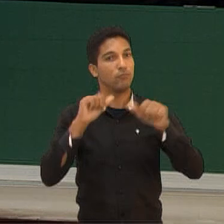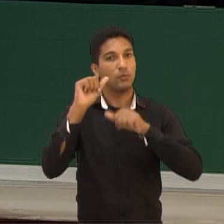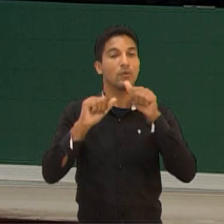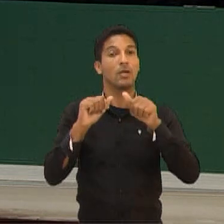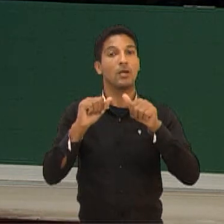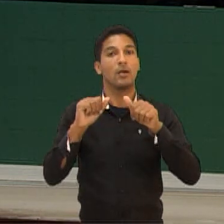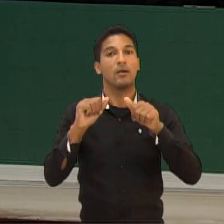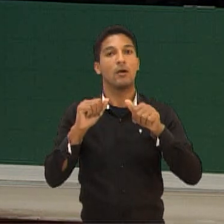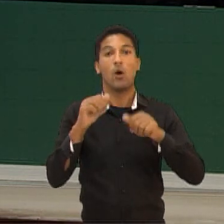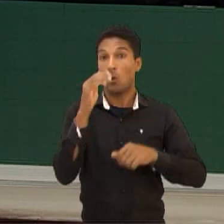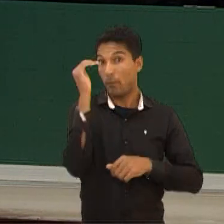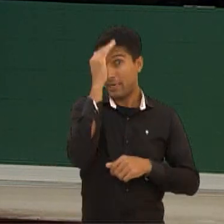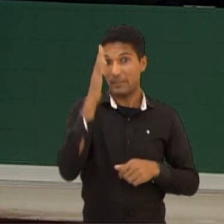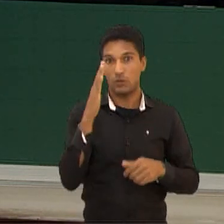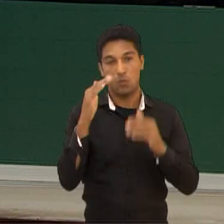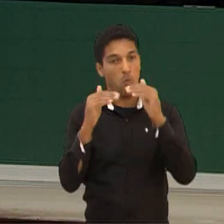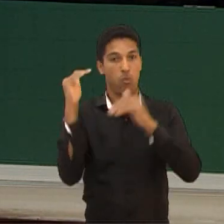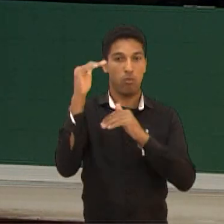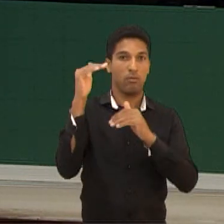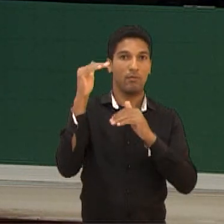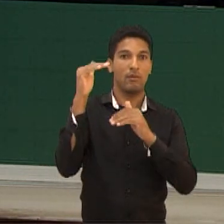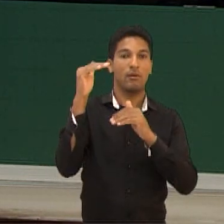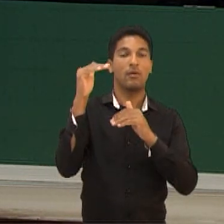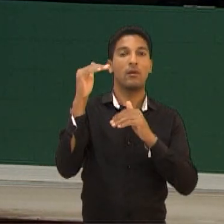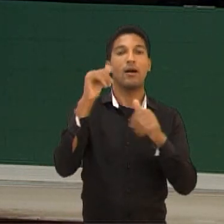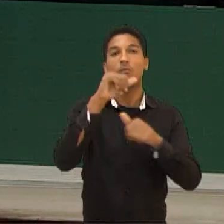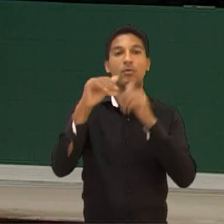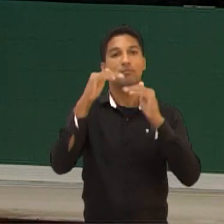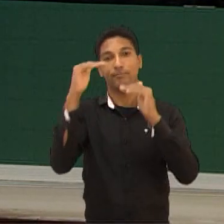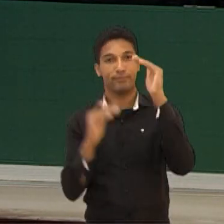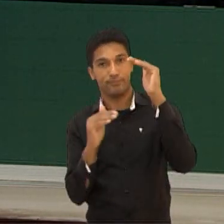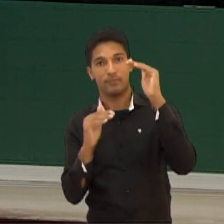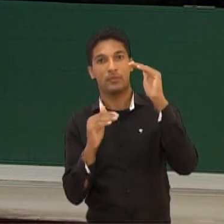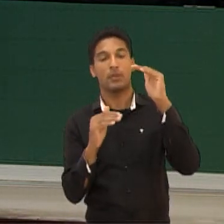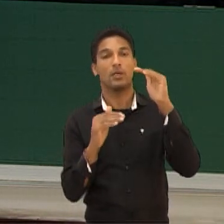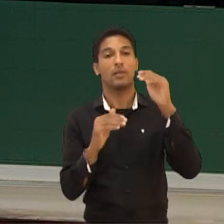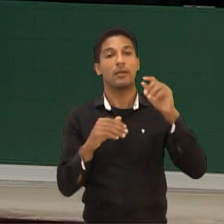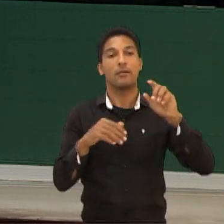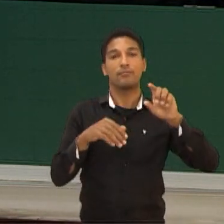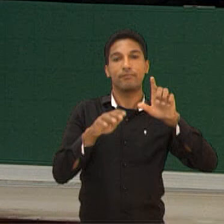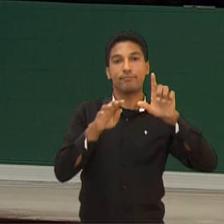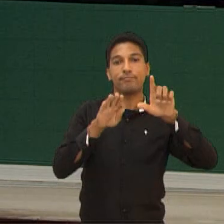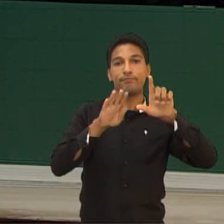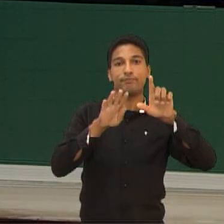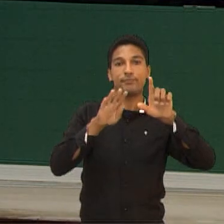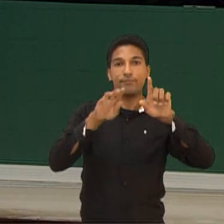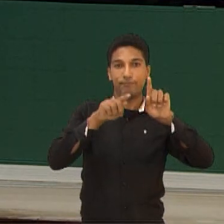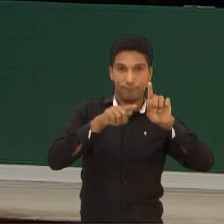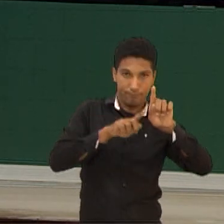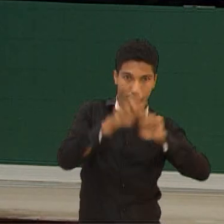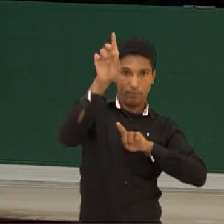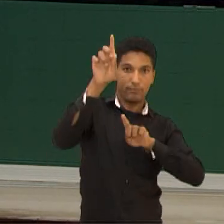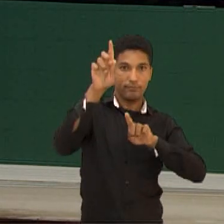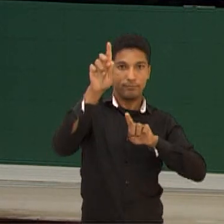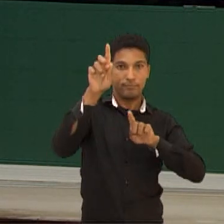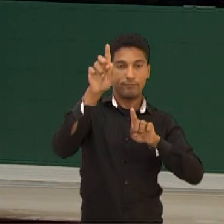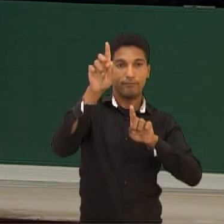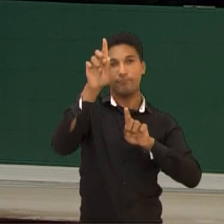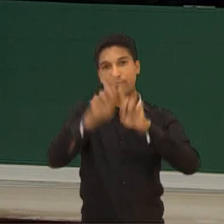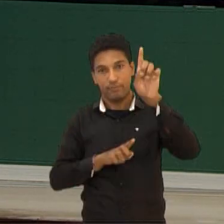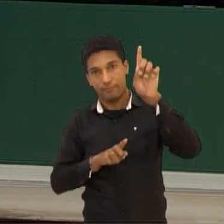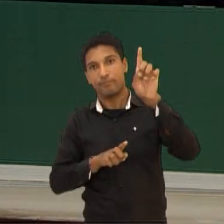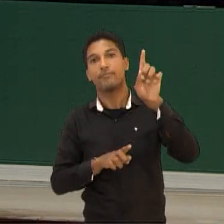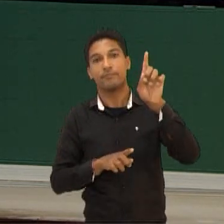terceiro. Então, é uma mudança aí no topo do ranking, né, de produção agropecuária. O Brasil é um